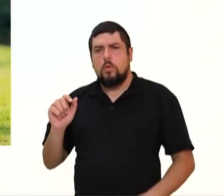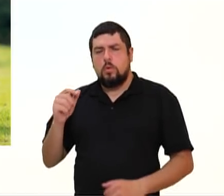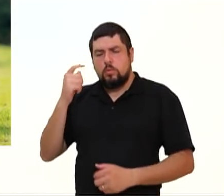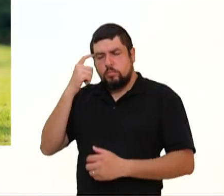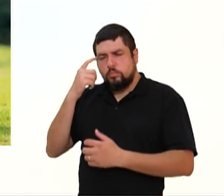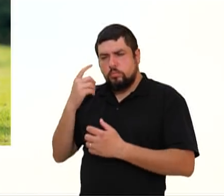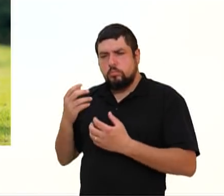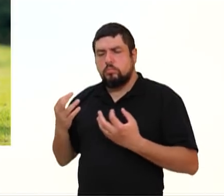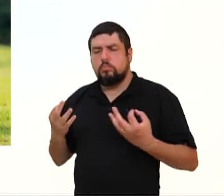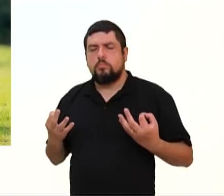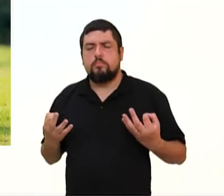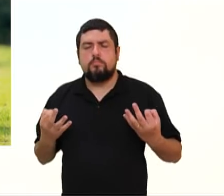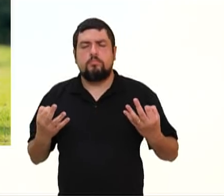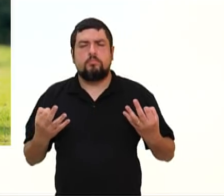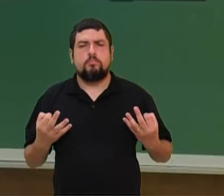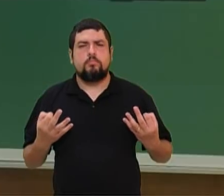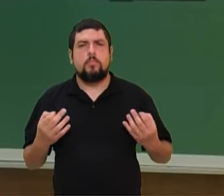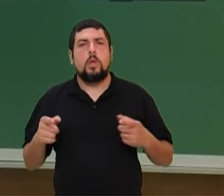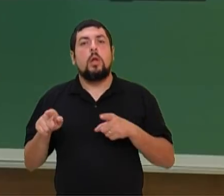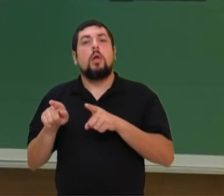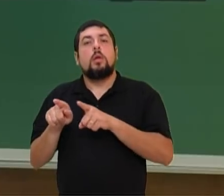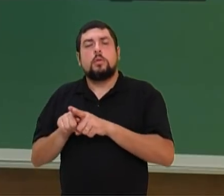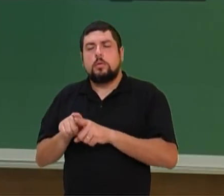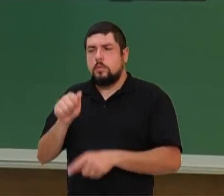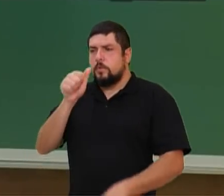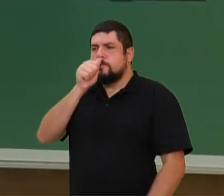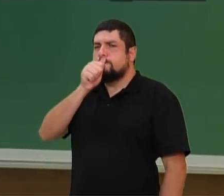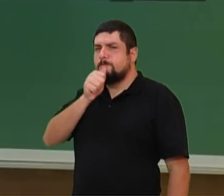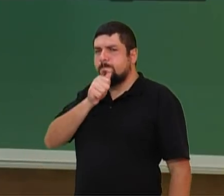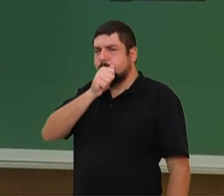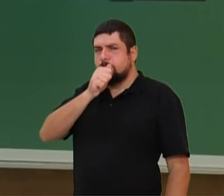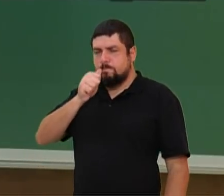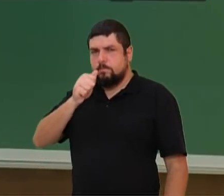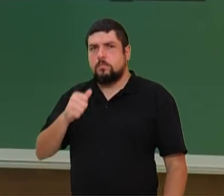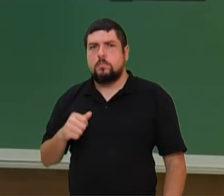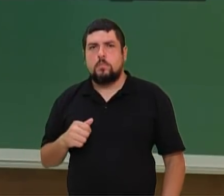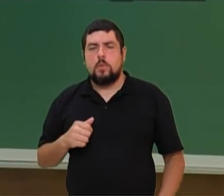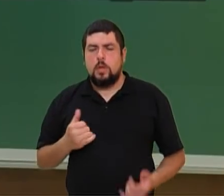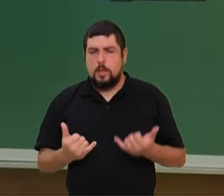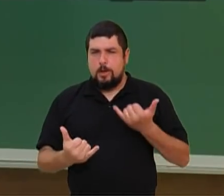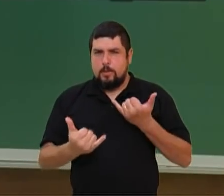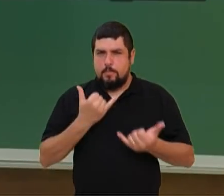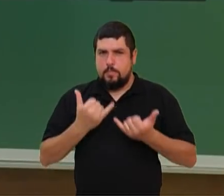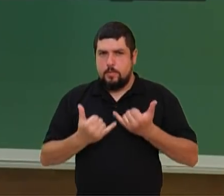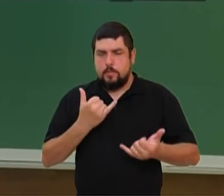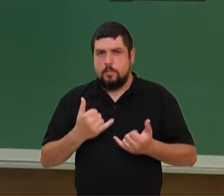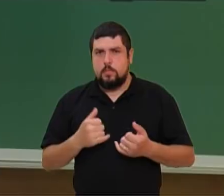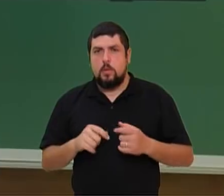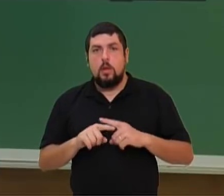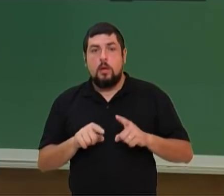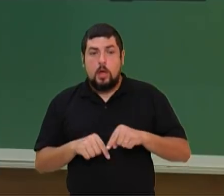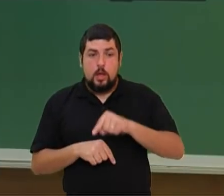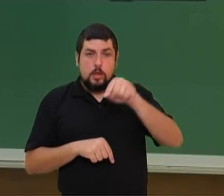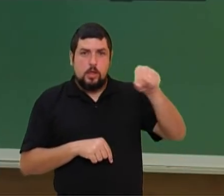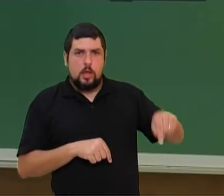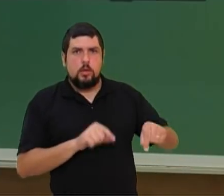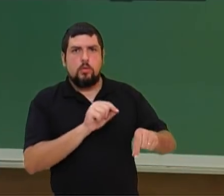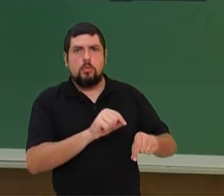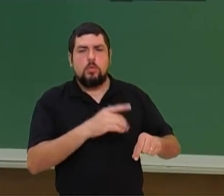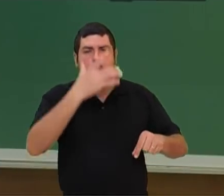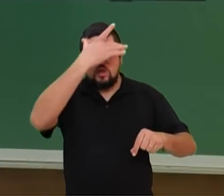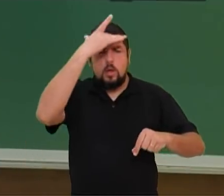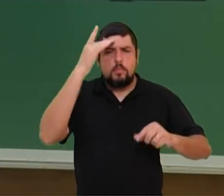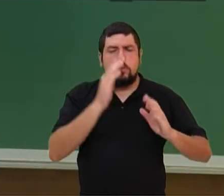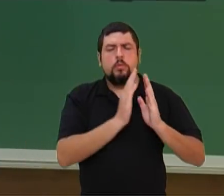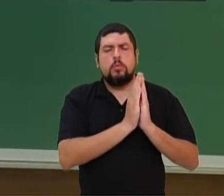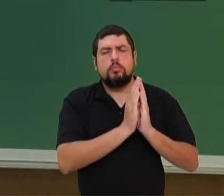duas situações aqui são iguais, só que numa situação você tem a pessoa que reza, que louva a Deus,